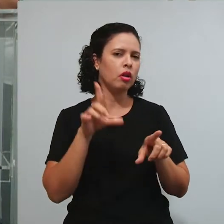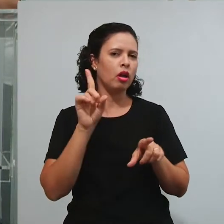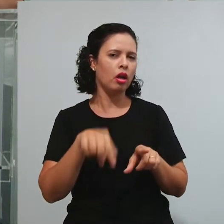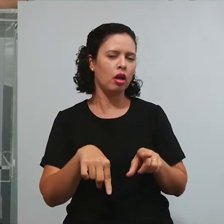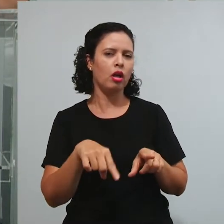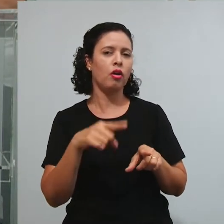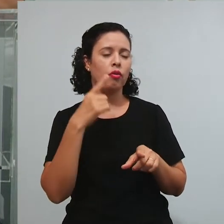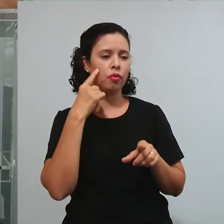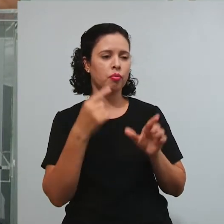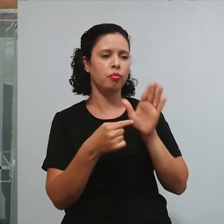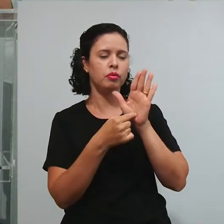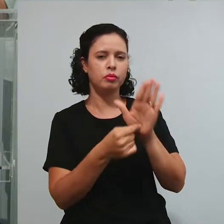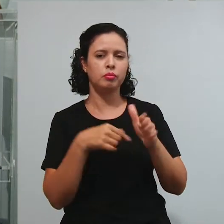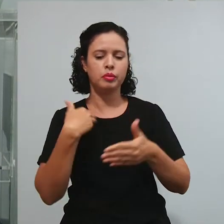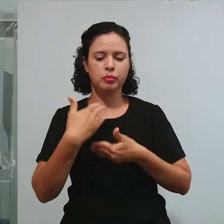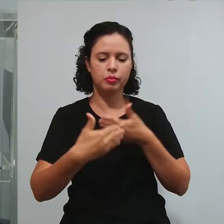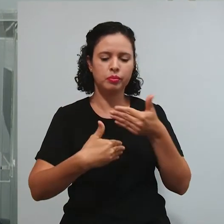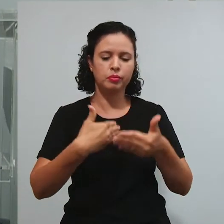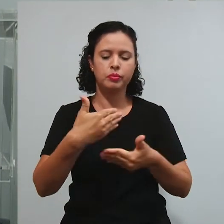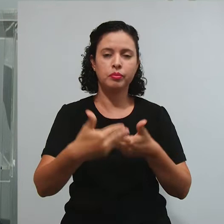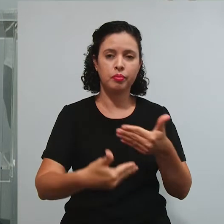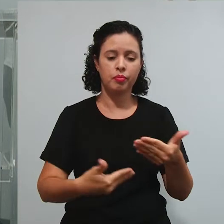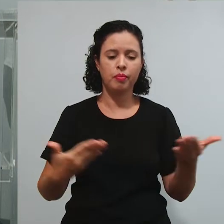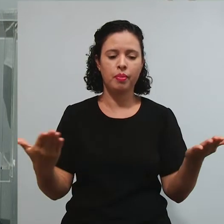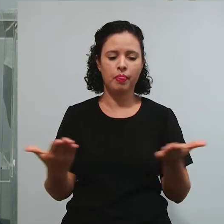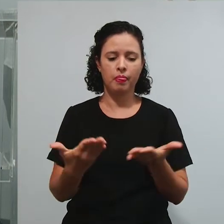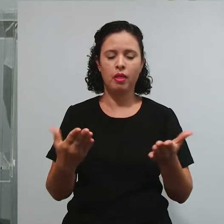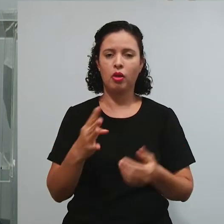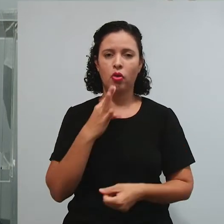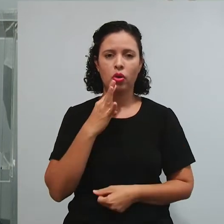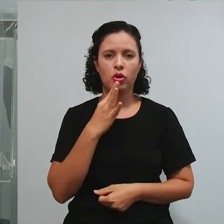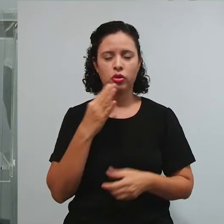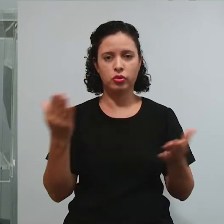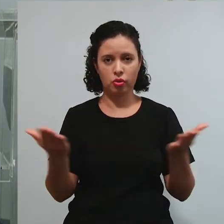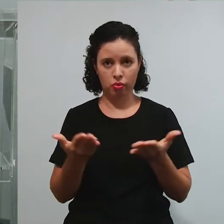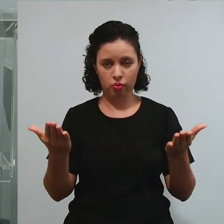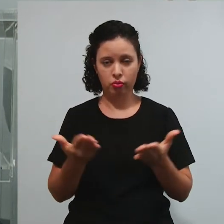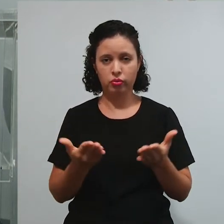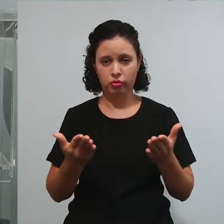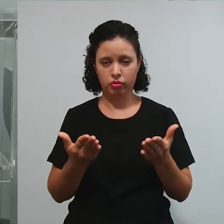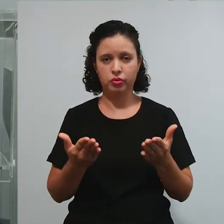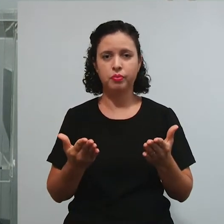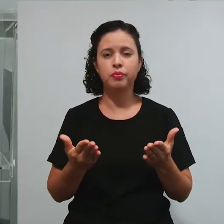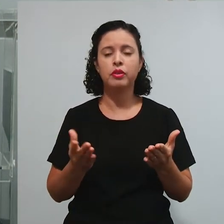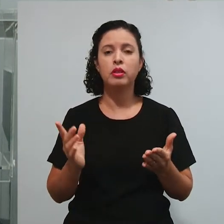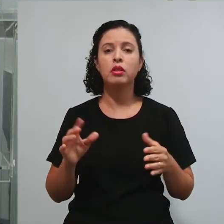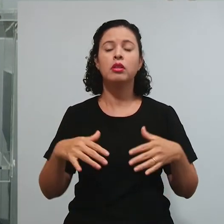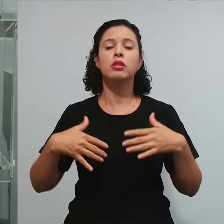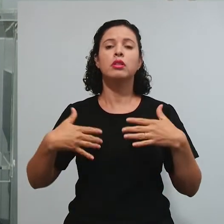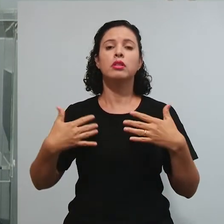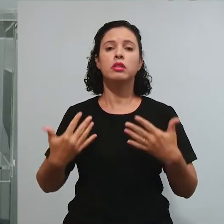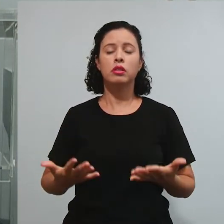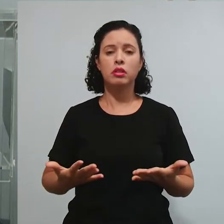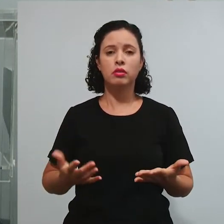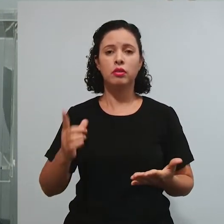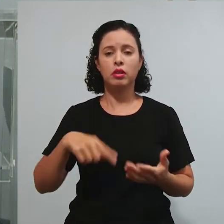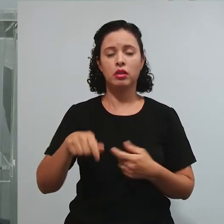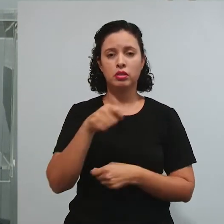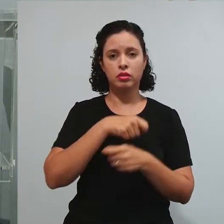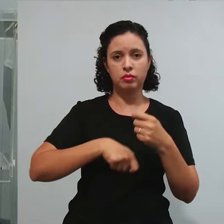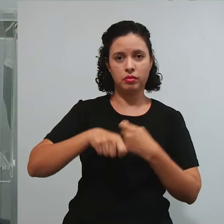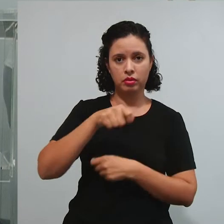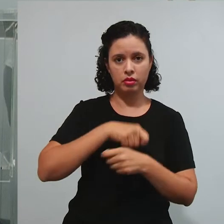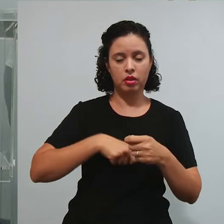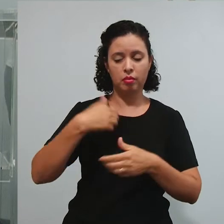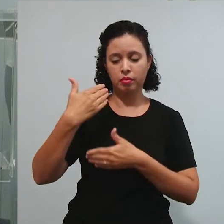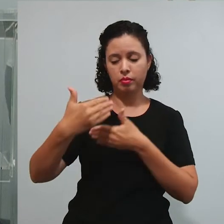se configurando da forma que a gente conhece hoje em dia. Então, a